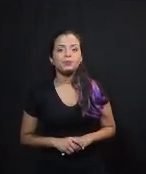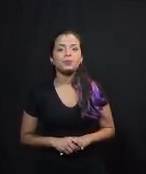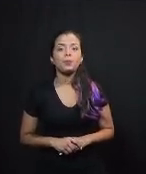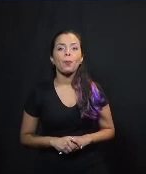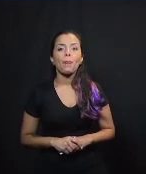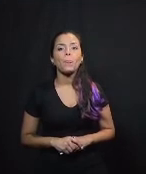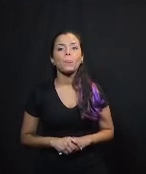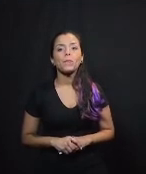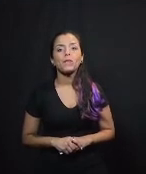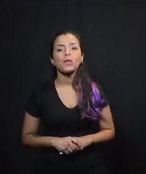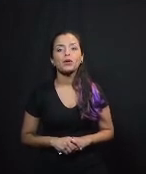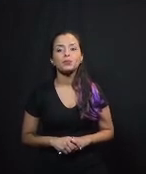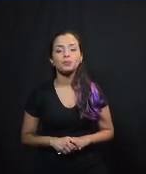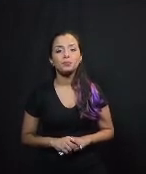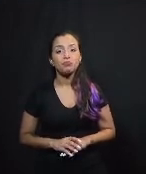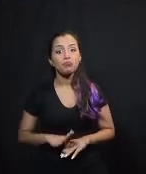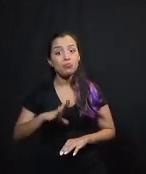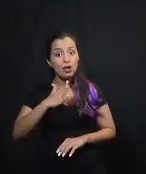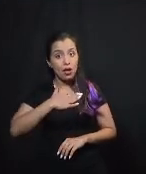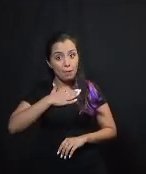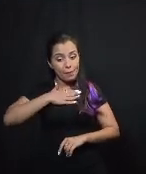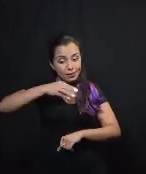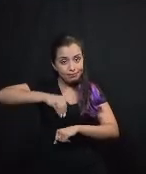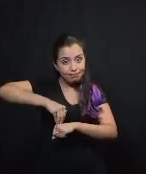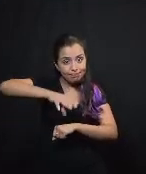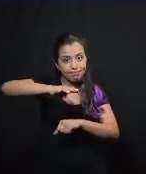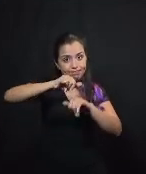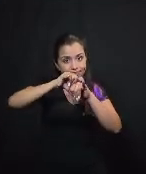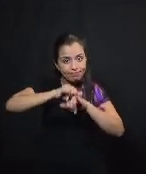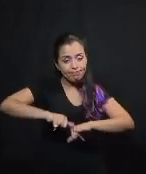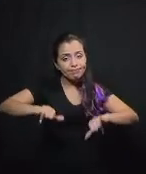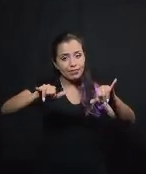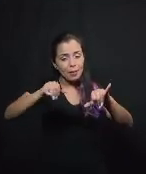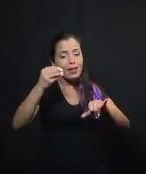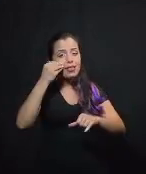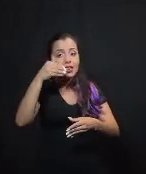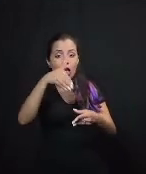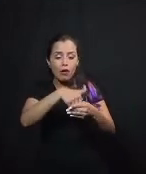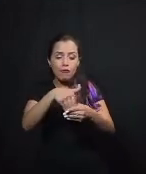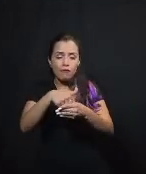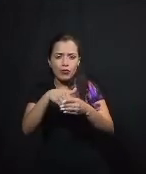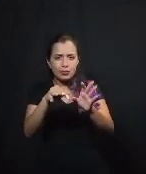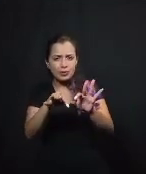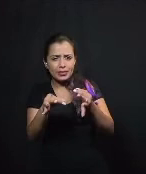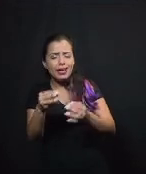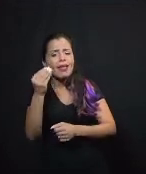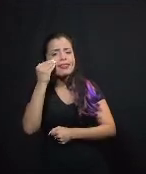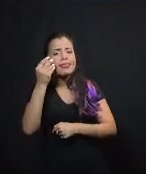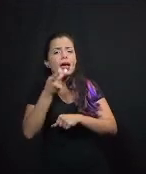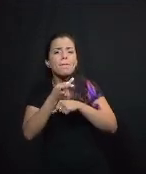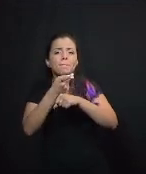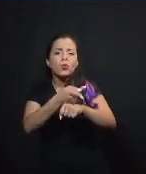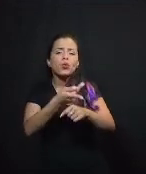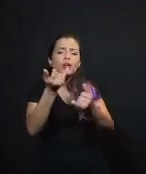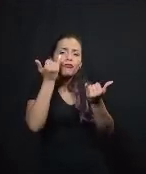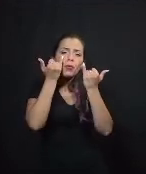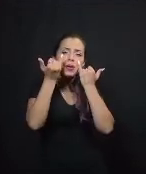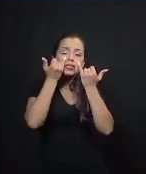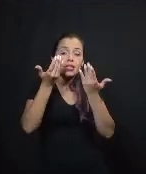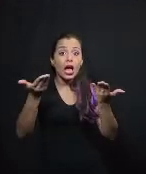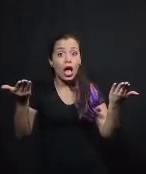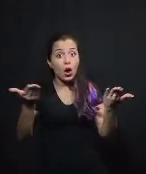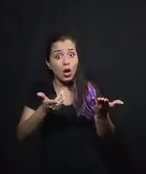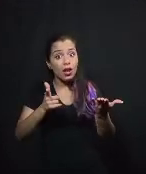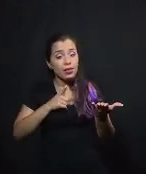o voto, porque aí é mais simples, é procurar se informar, já que nós estamos nessa linha de